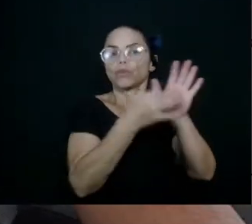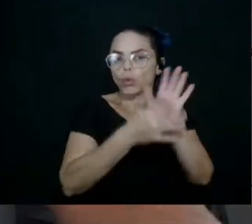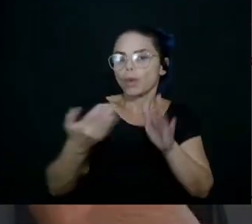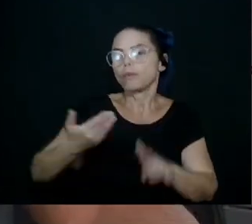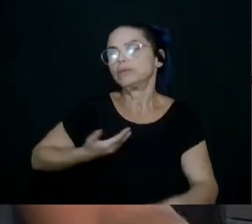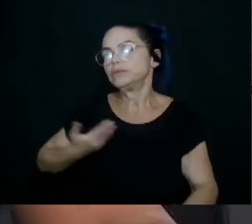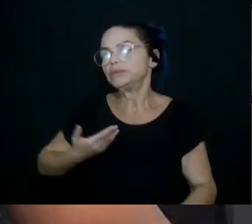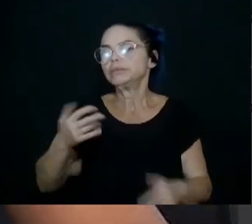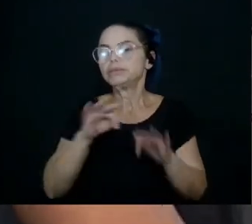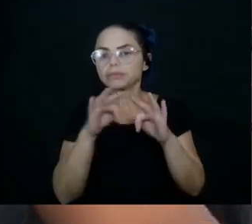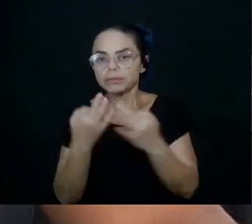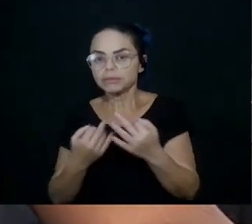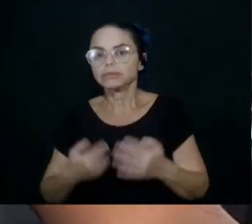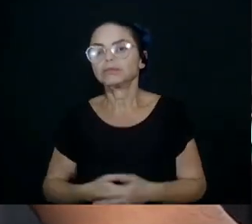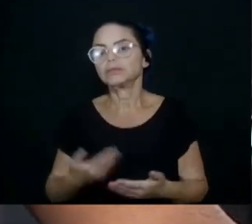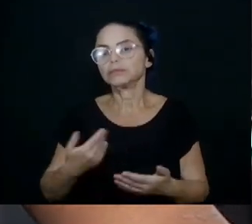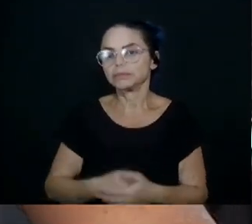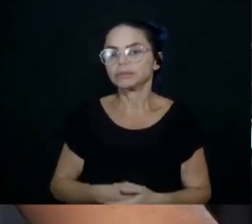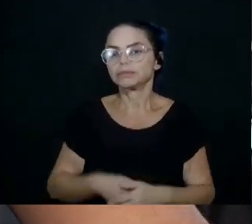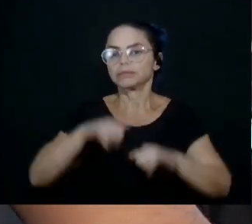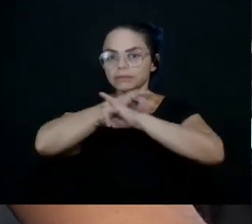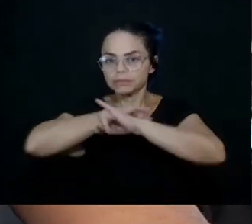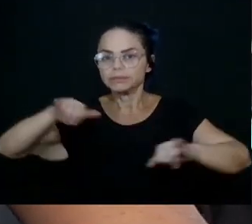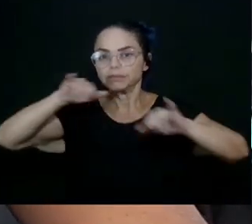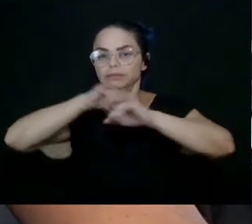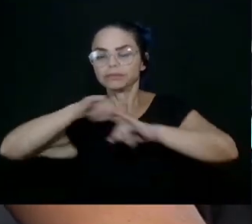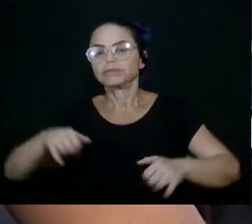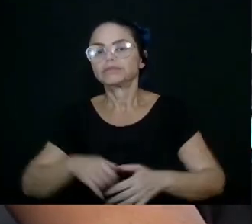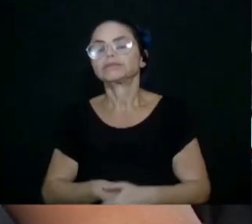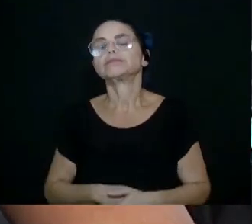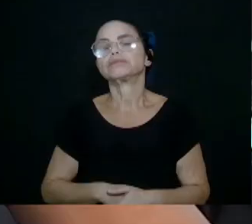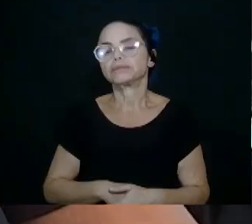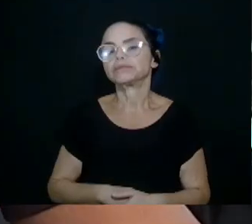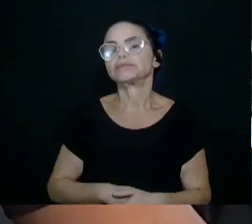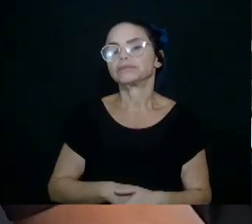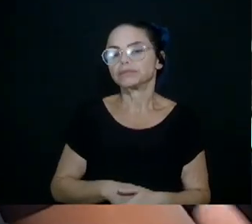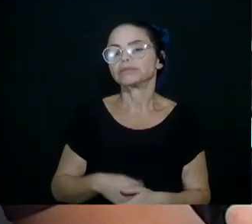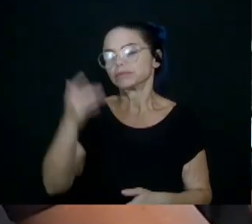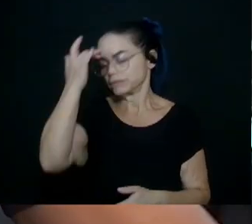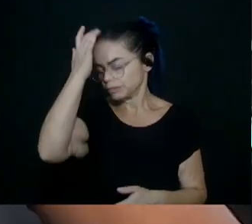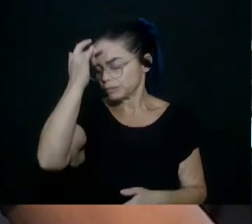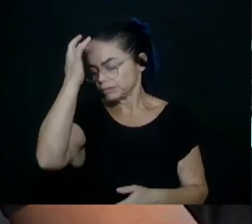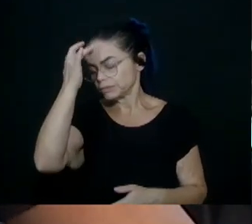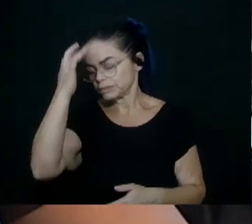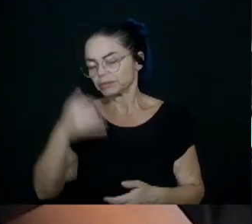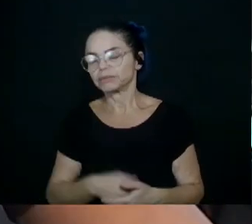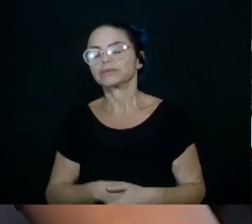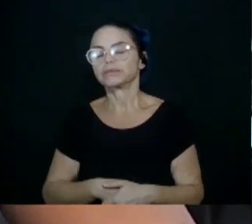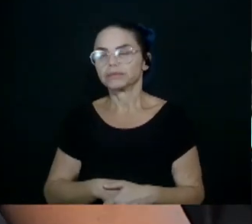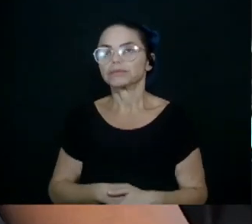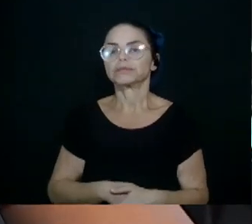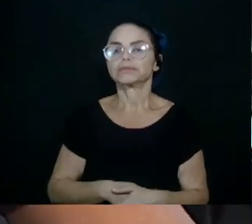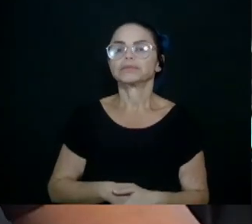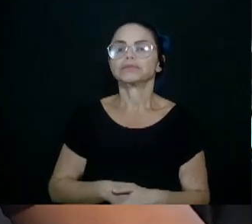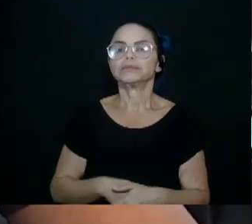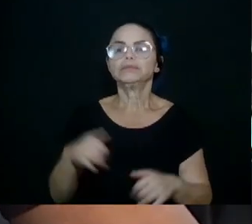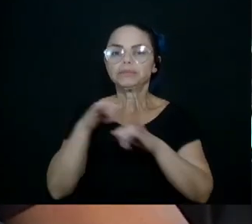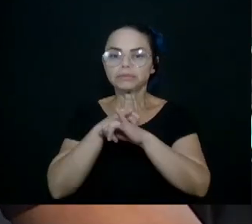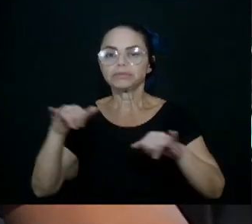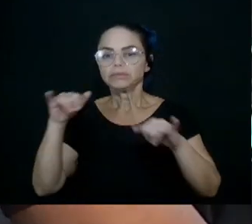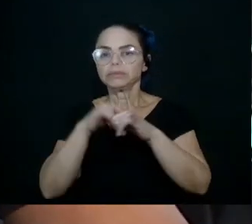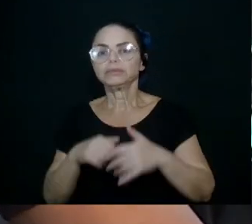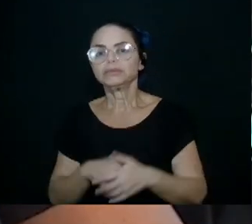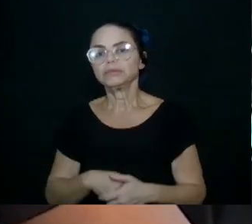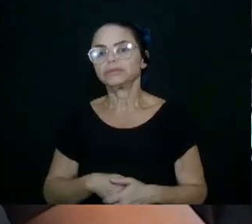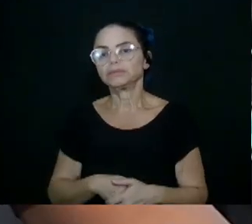parente. E hoje a gente expandindo para as mídias facilitou muito essa expansão, assim,